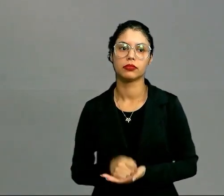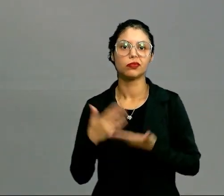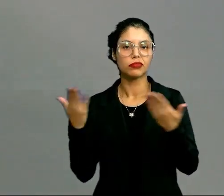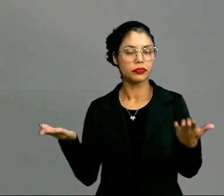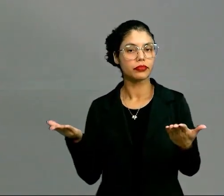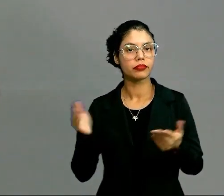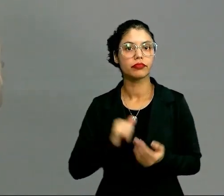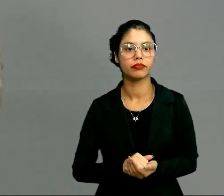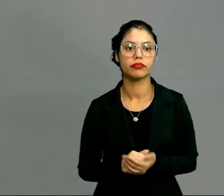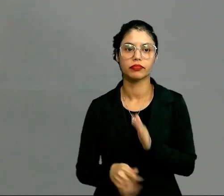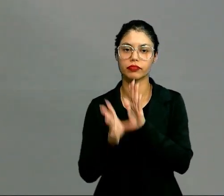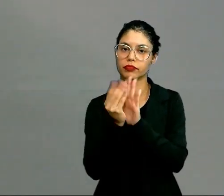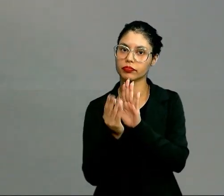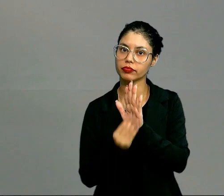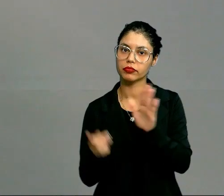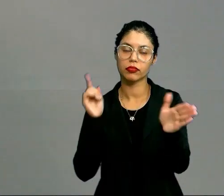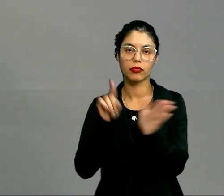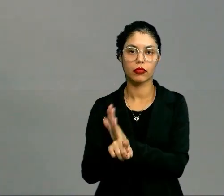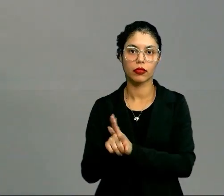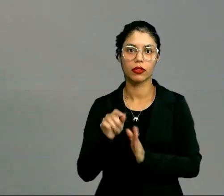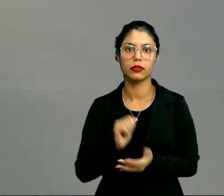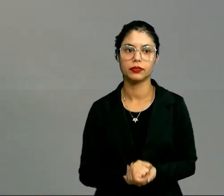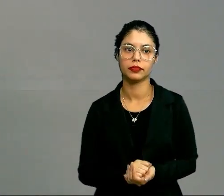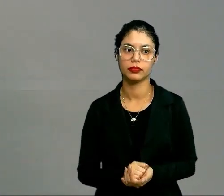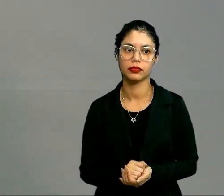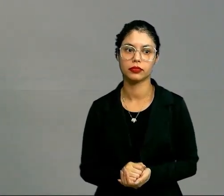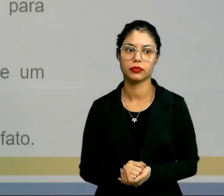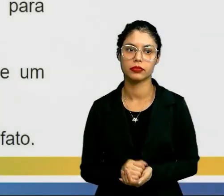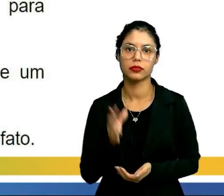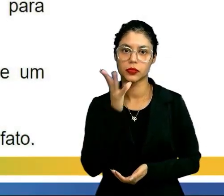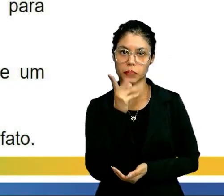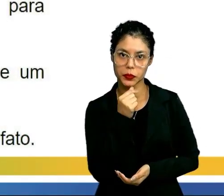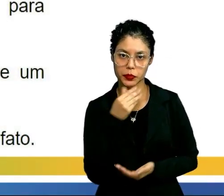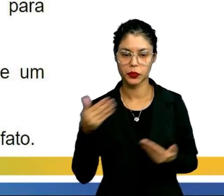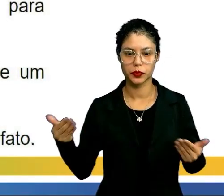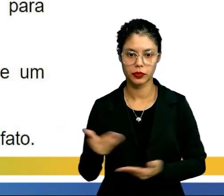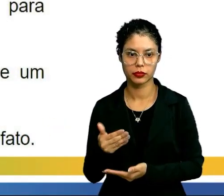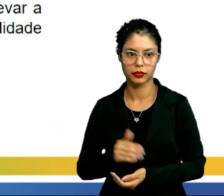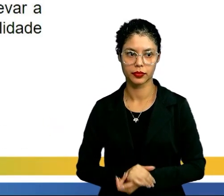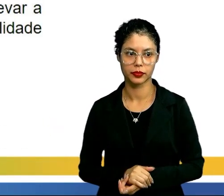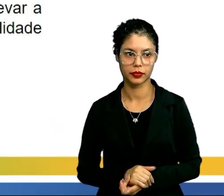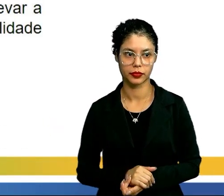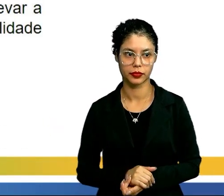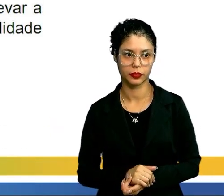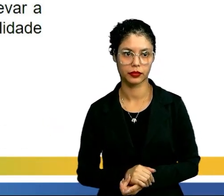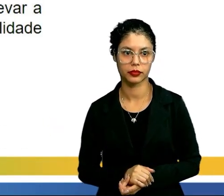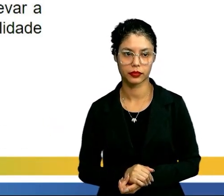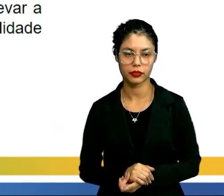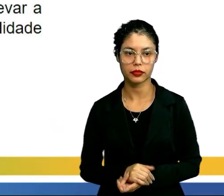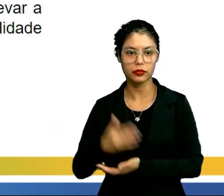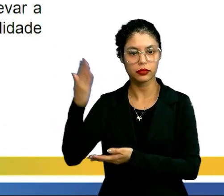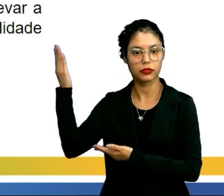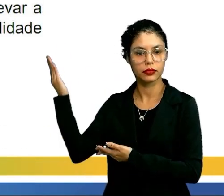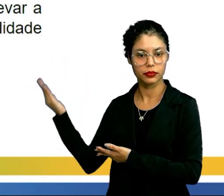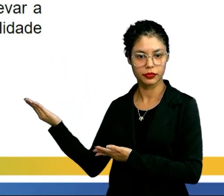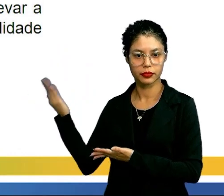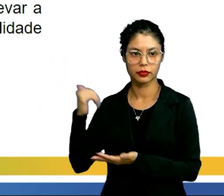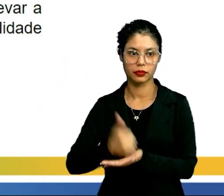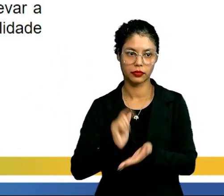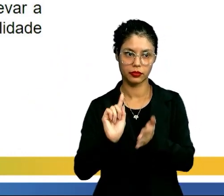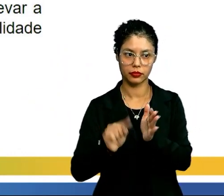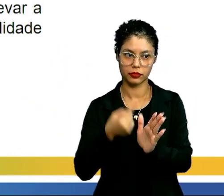Então, vamos às nossas questões, porque eu acho que nós estamos nos demorando bastante. E aí nós temos a